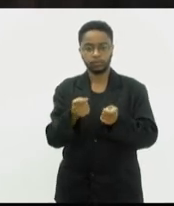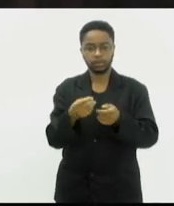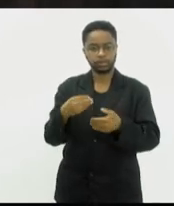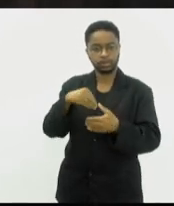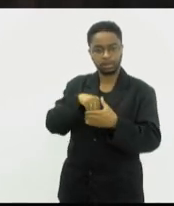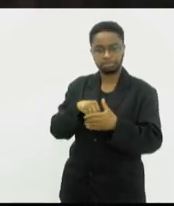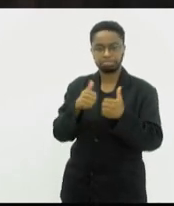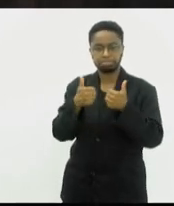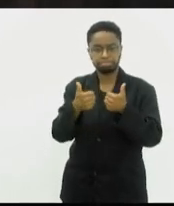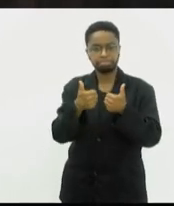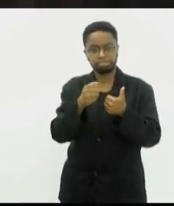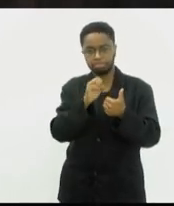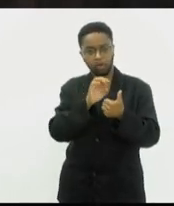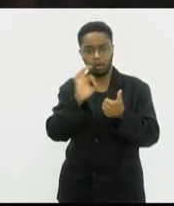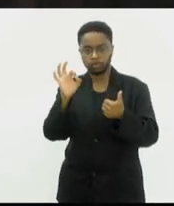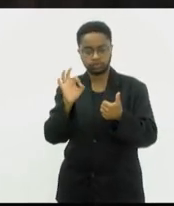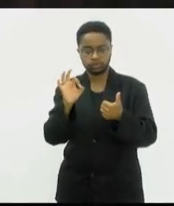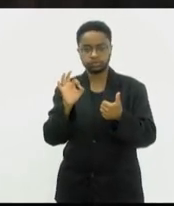bem feito.